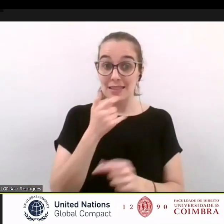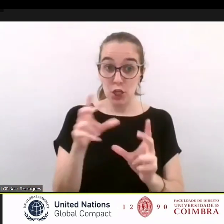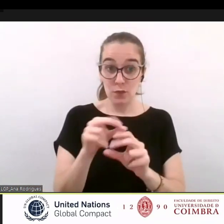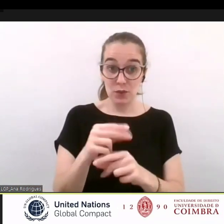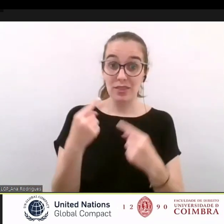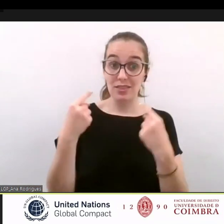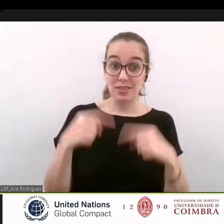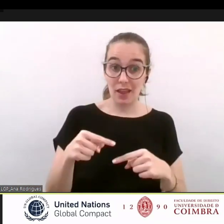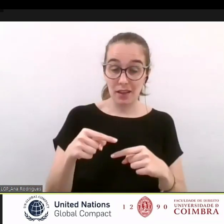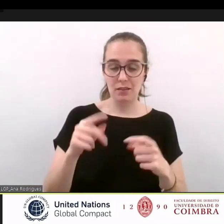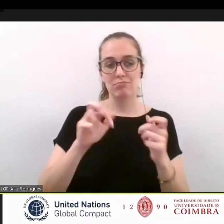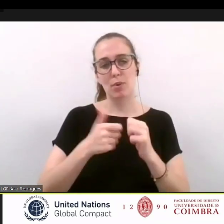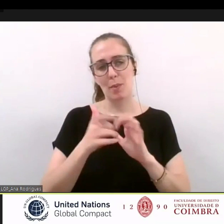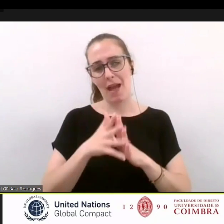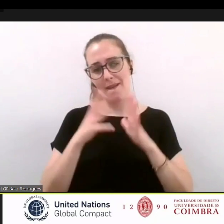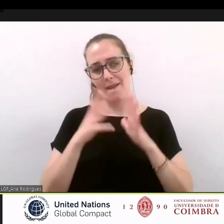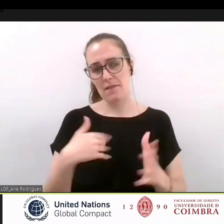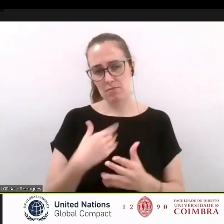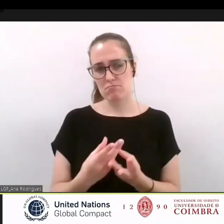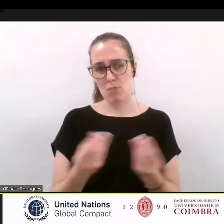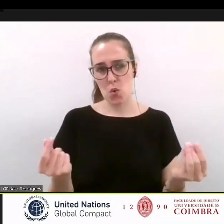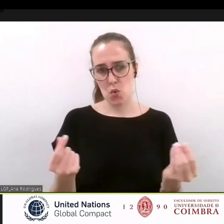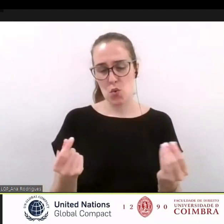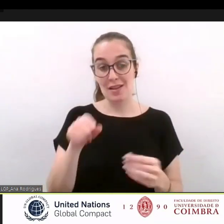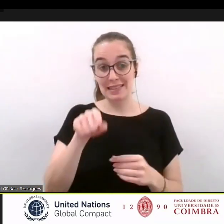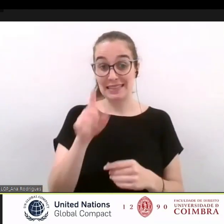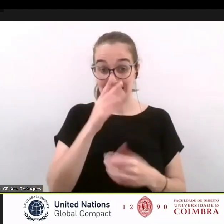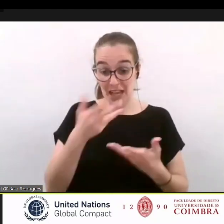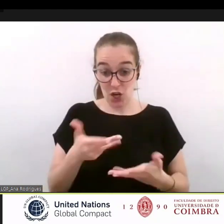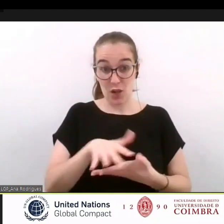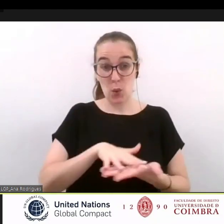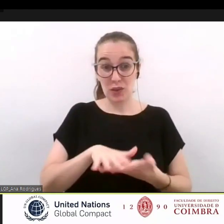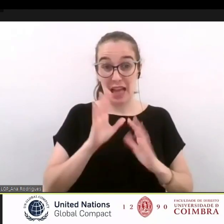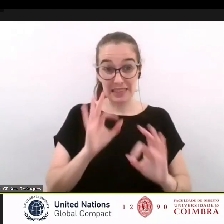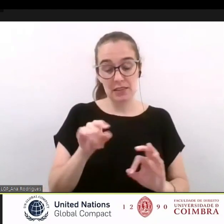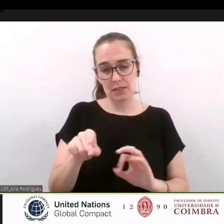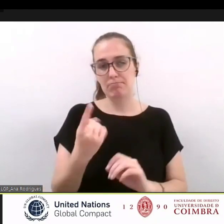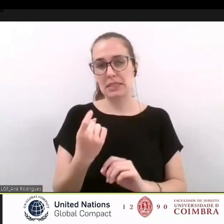resolver os grandes dilemas e neste contexto de incerteza tão grande em que estamos a viver.